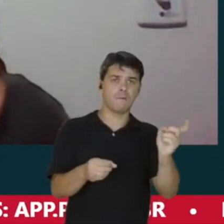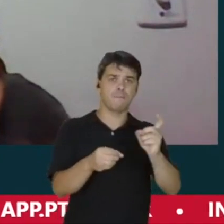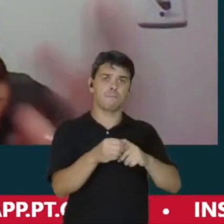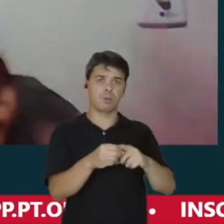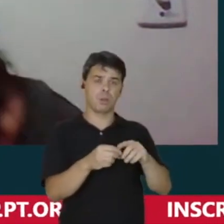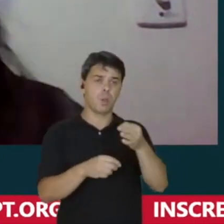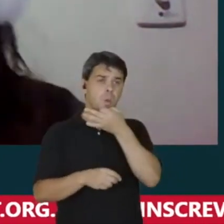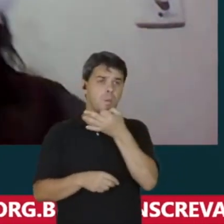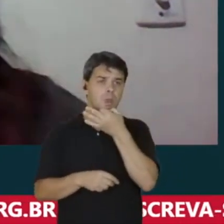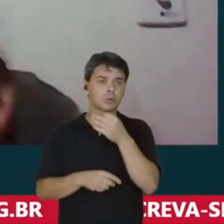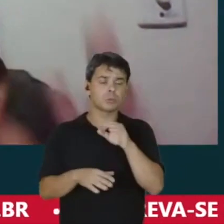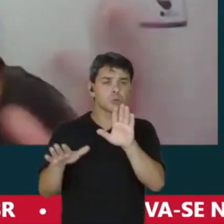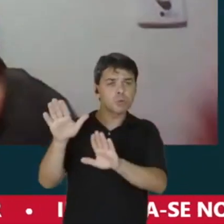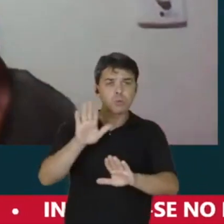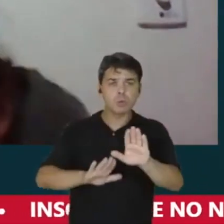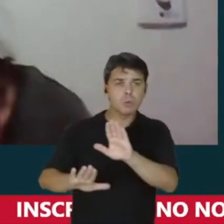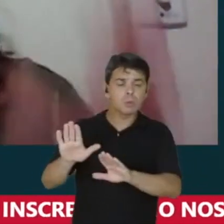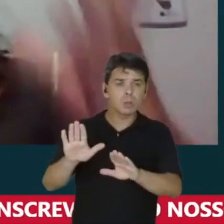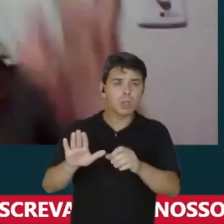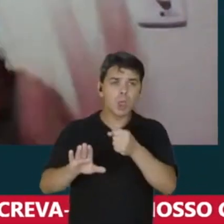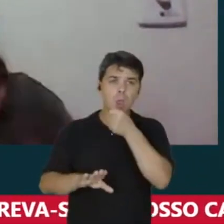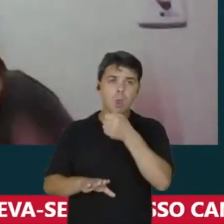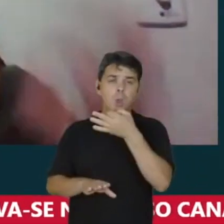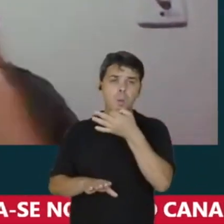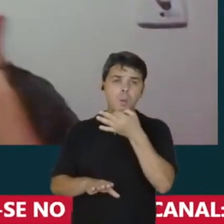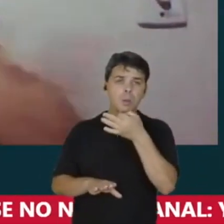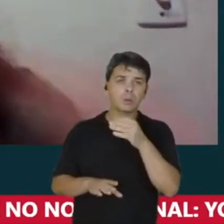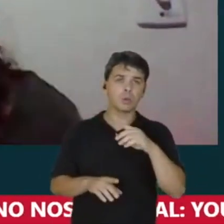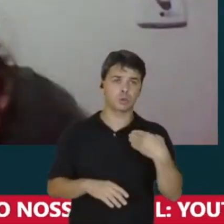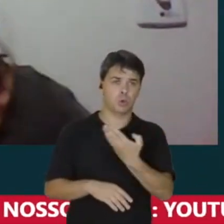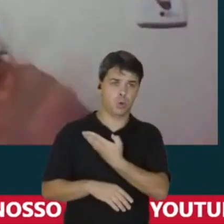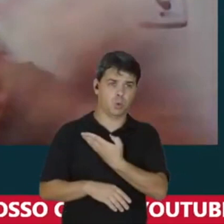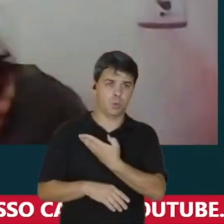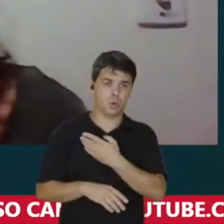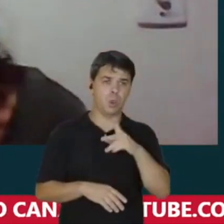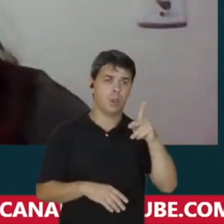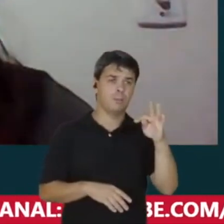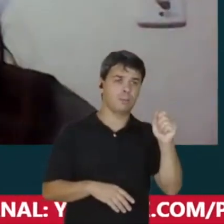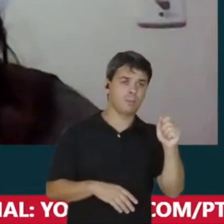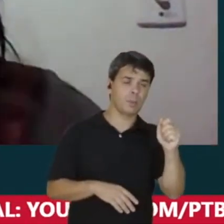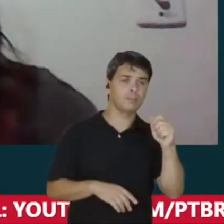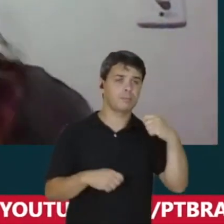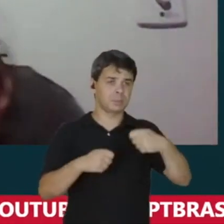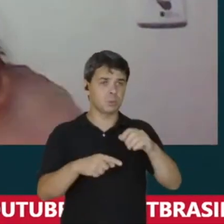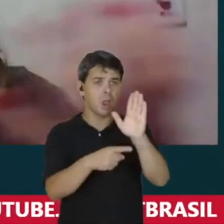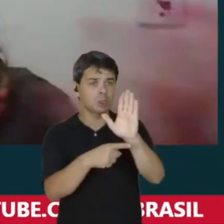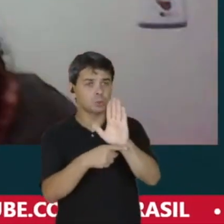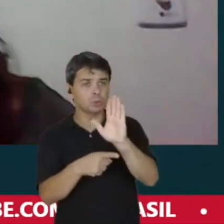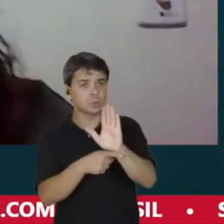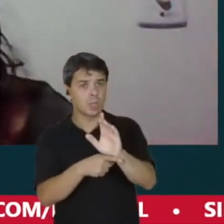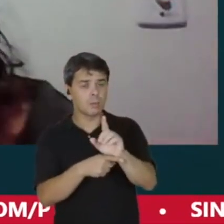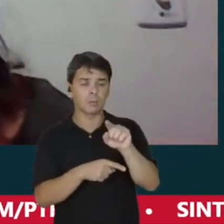para a gente ter cuidado, para quem está ouvindo a gente, nossos companheiros e companheiras do PT precisam nos ajudar nisso, né, para que